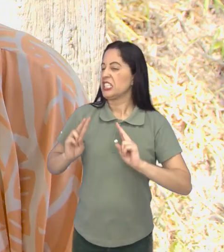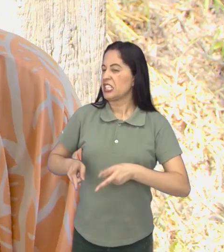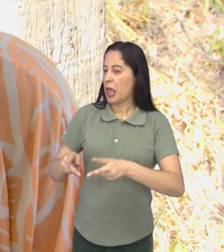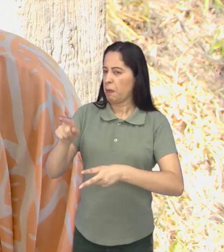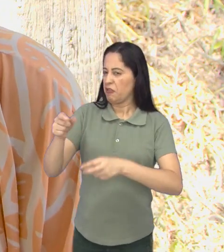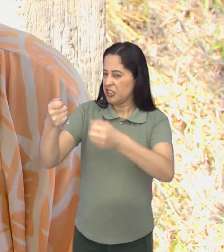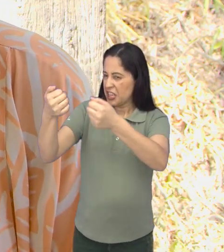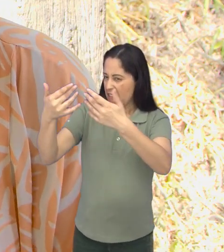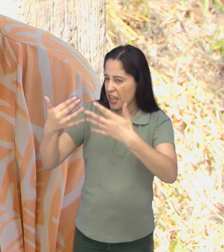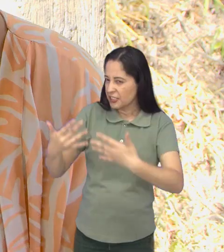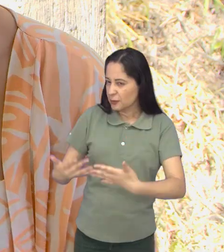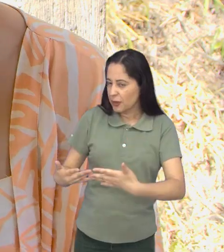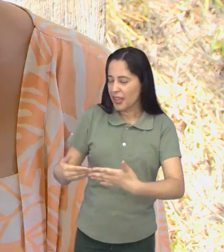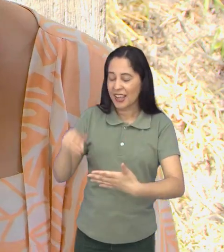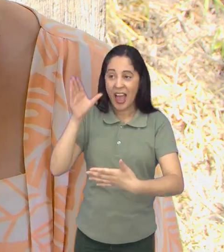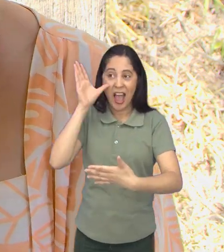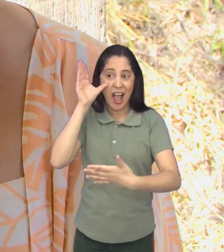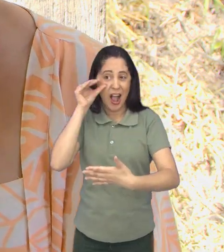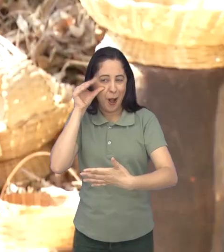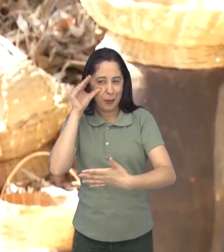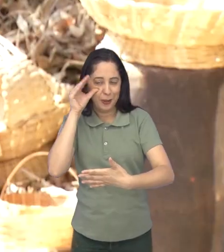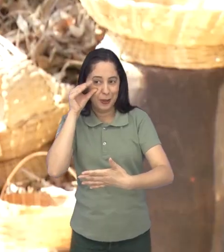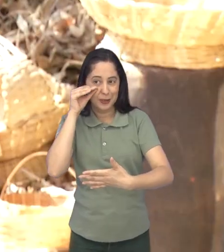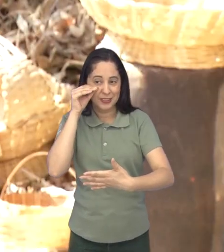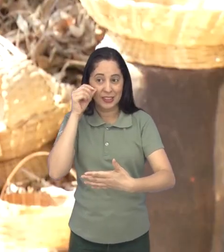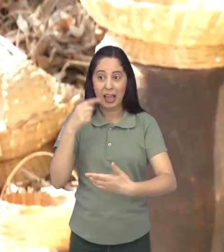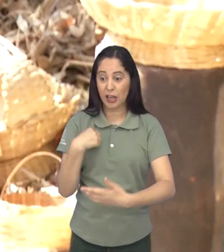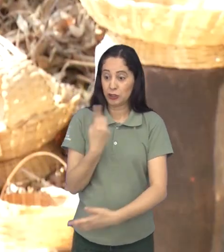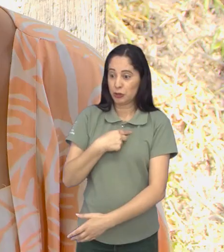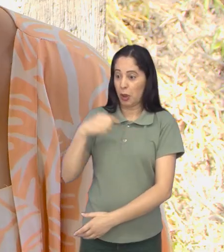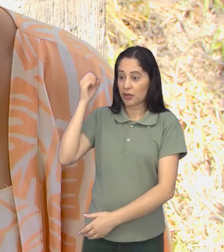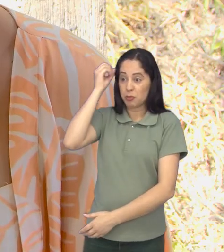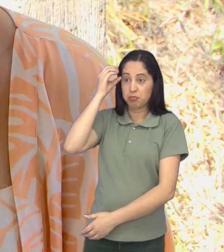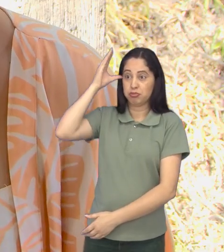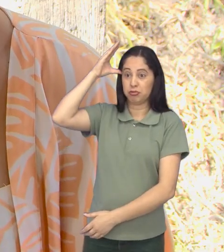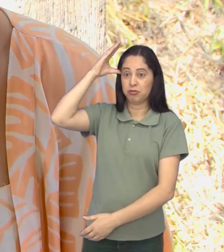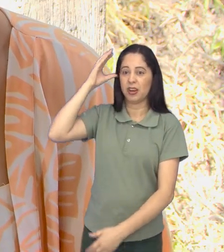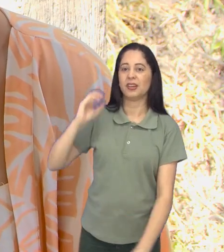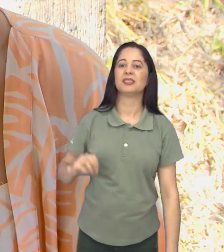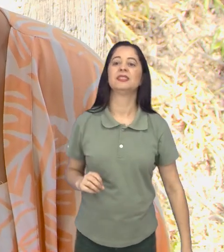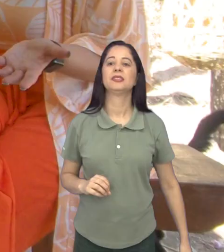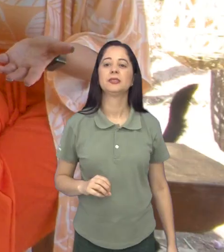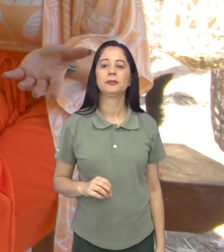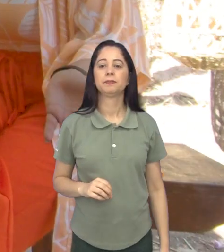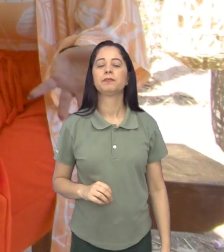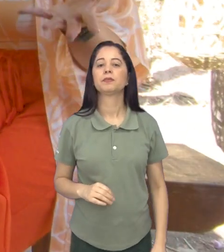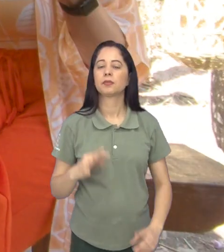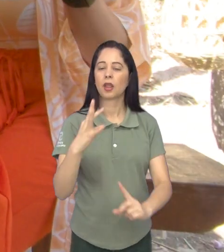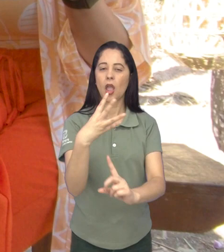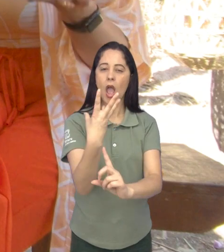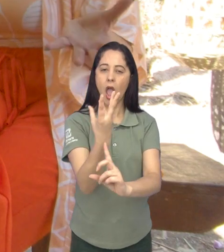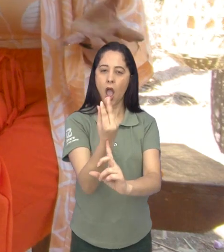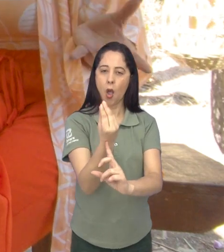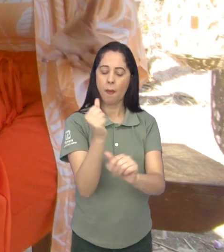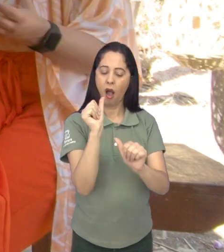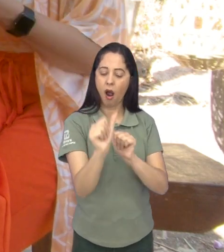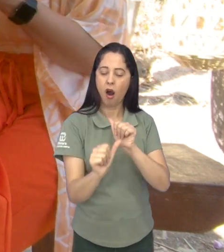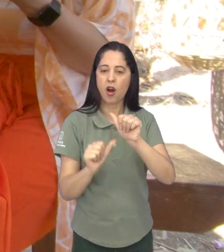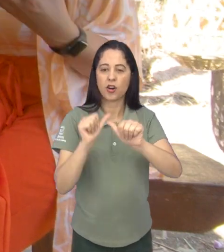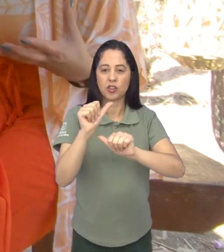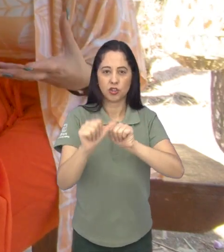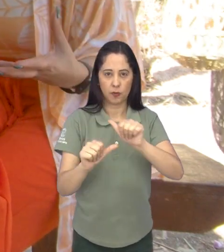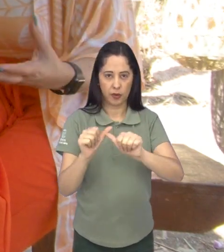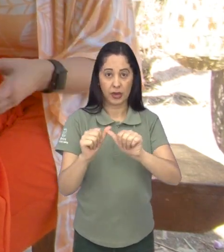um pouquinho mais dele... Mais curiosidade e mais conhecimento a gente adquire. Exatamente. É uma arte que